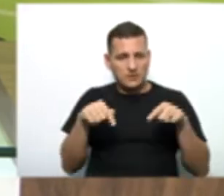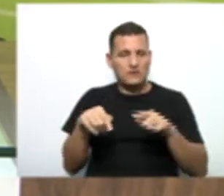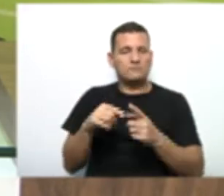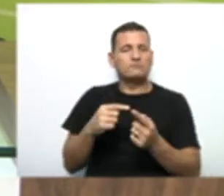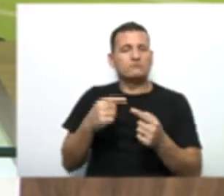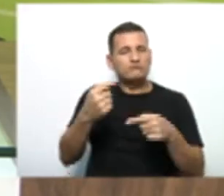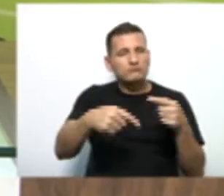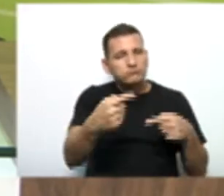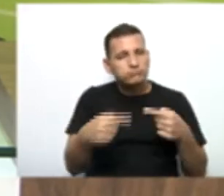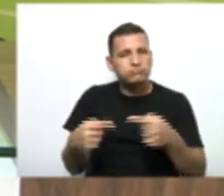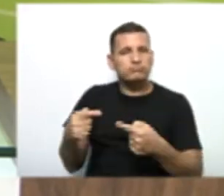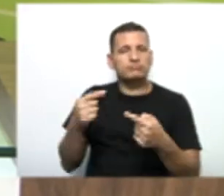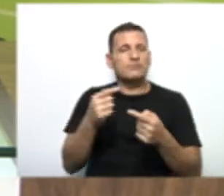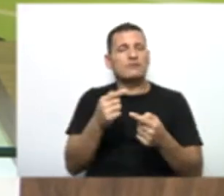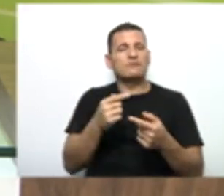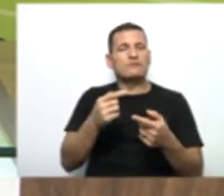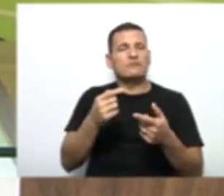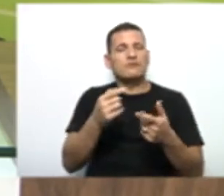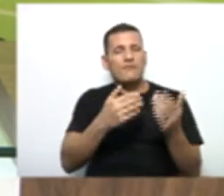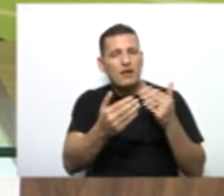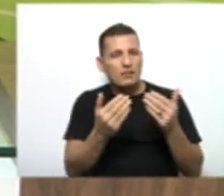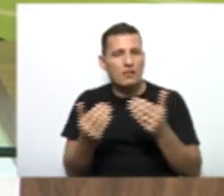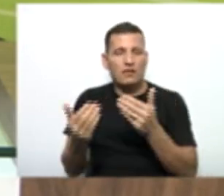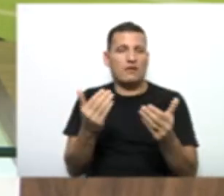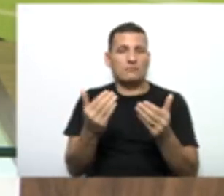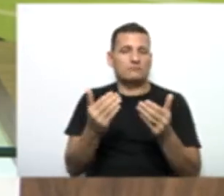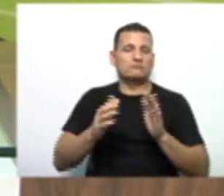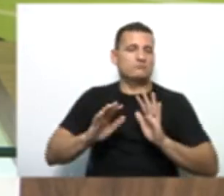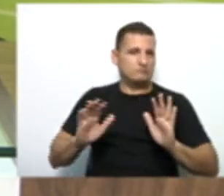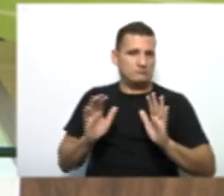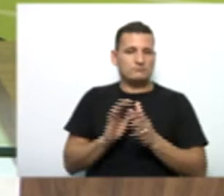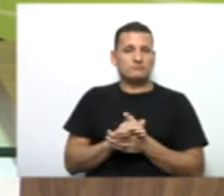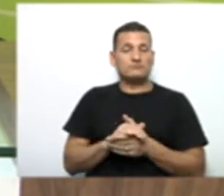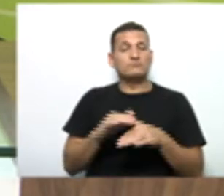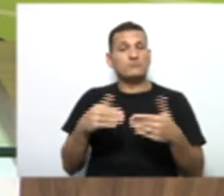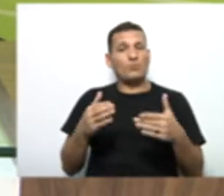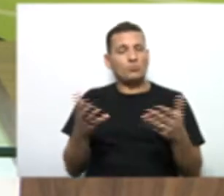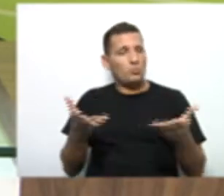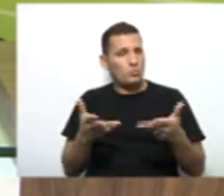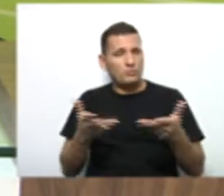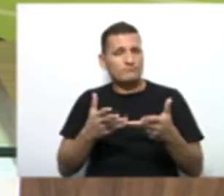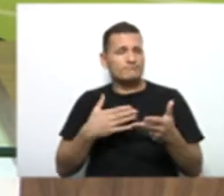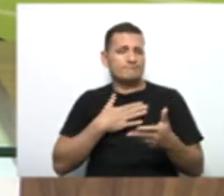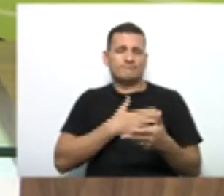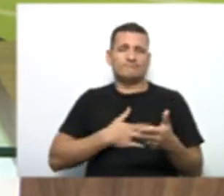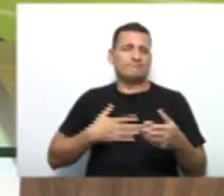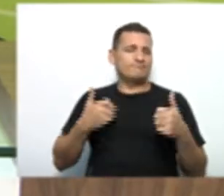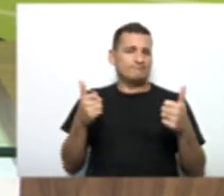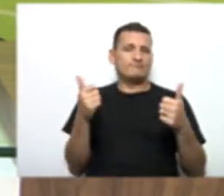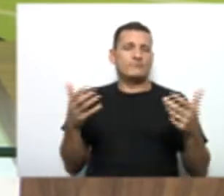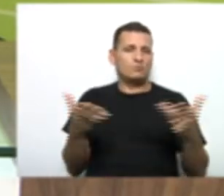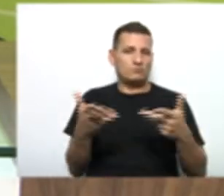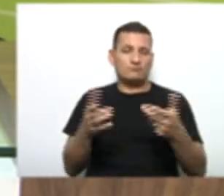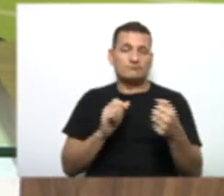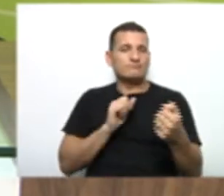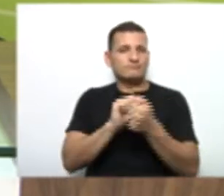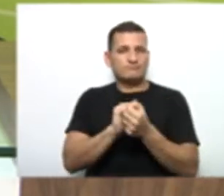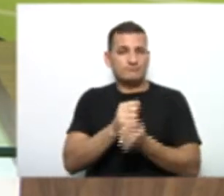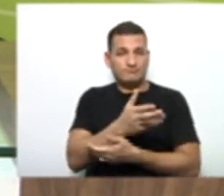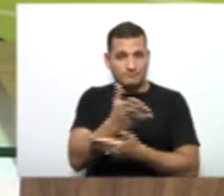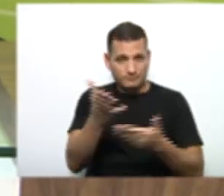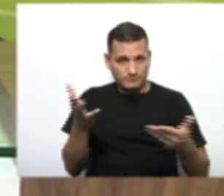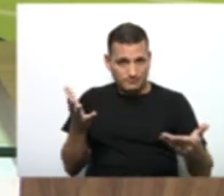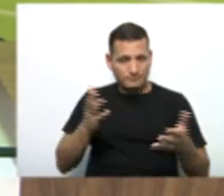discutindo, debatendo com vocês, do que quando nós estamos apenas estudando em casa. Então, para a gente é uma grande honra e uma grande satisfação mais uma vez estar aqui com vocês